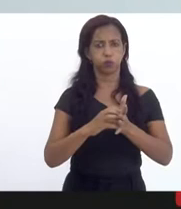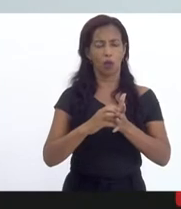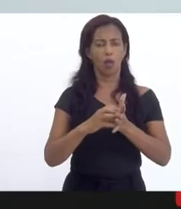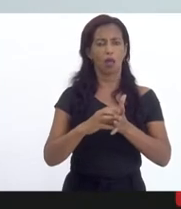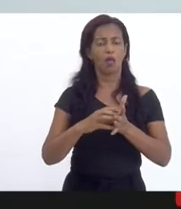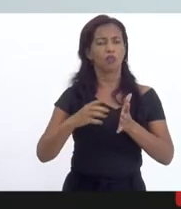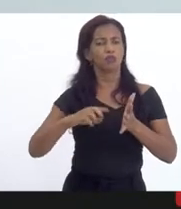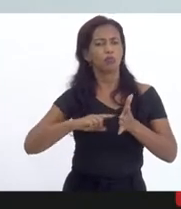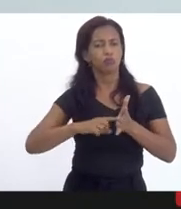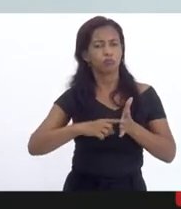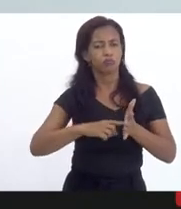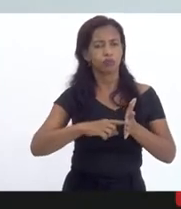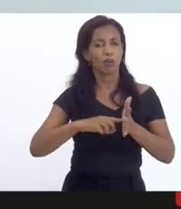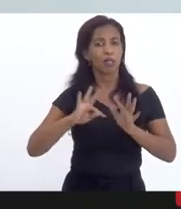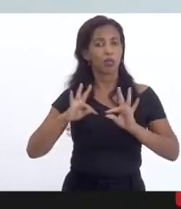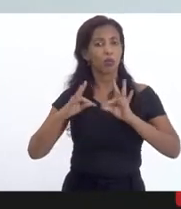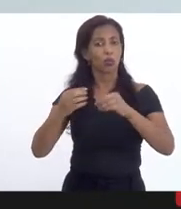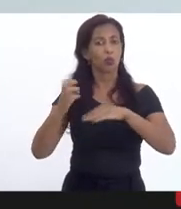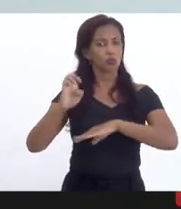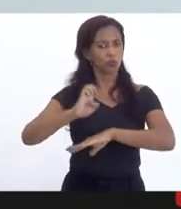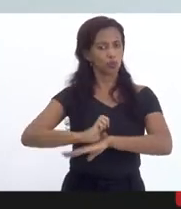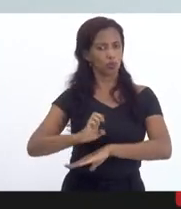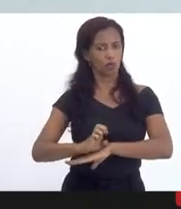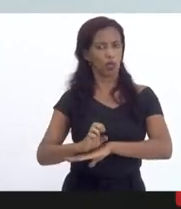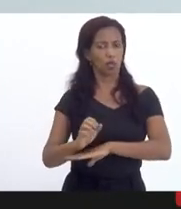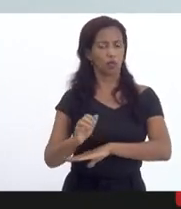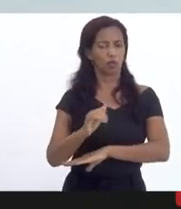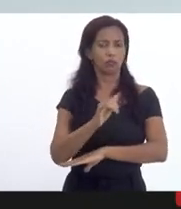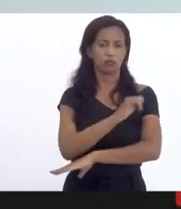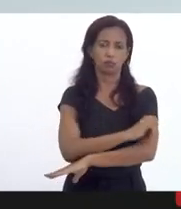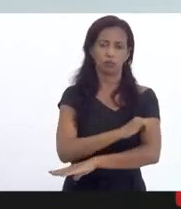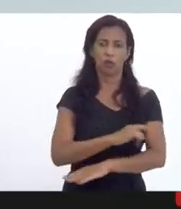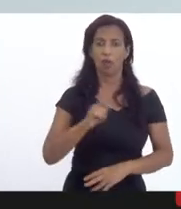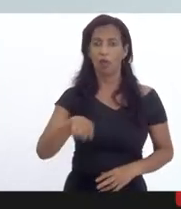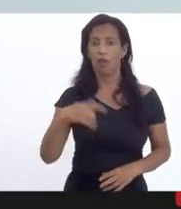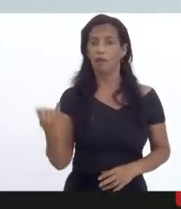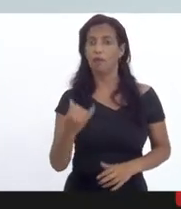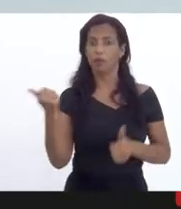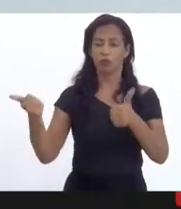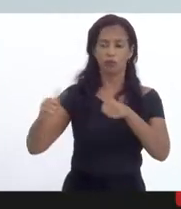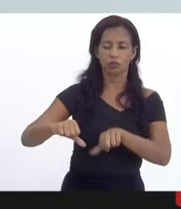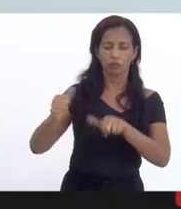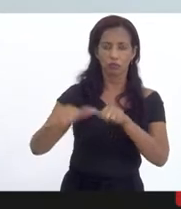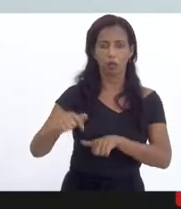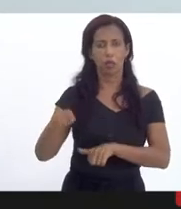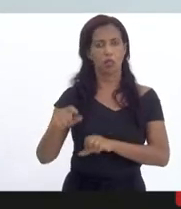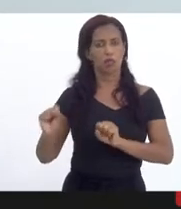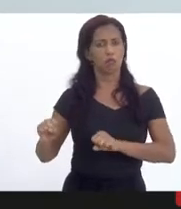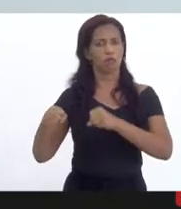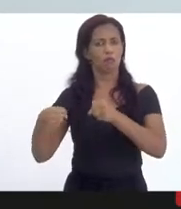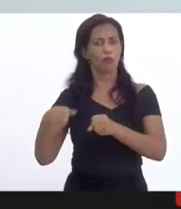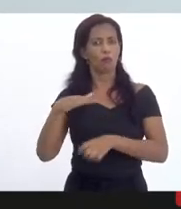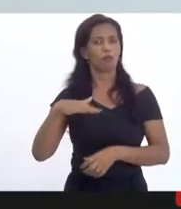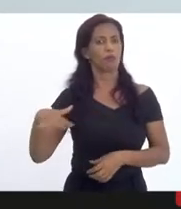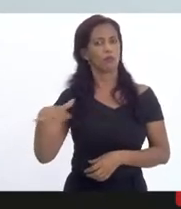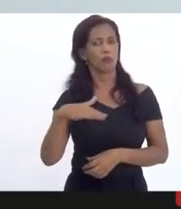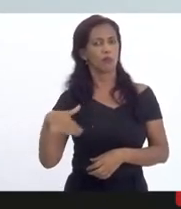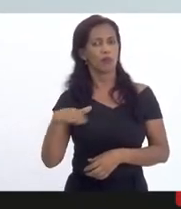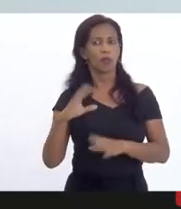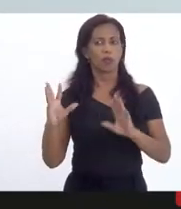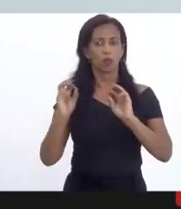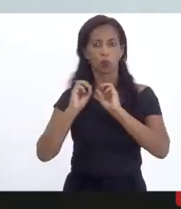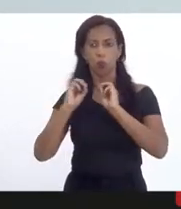distribuída em todo o estado do Rio de Janeiro. Então, é importante avaliar, né, esse potencial da nossa região, tanto onshore